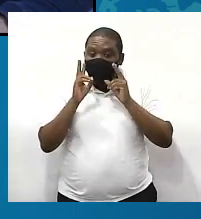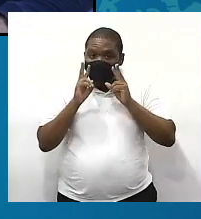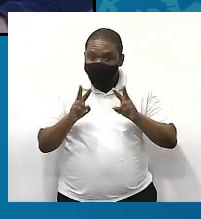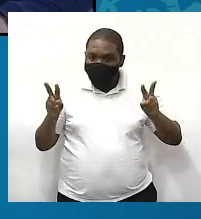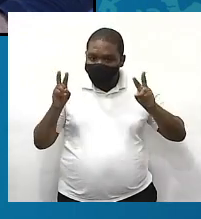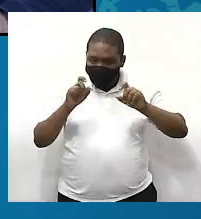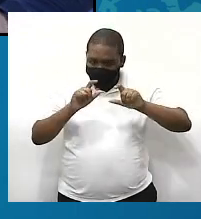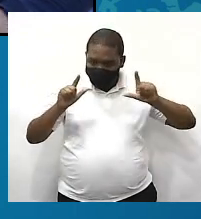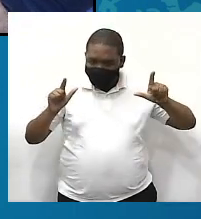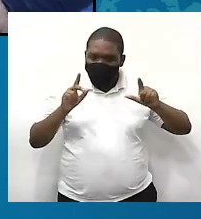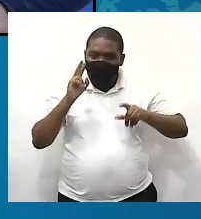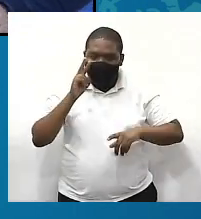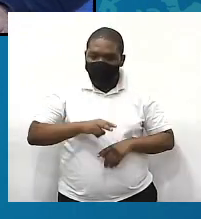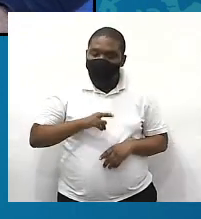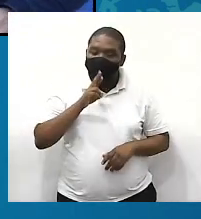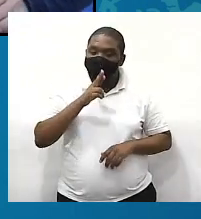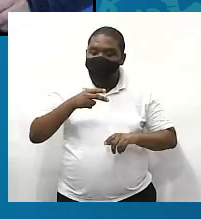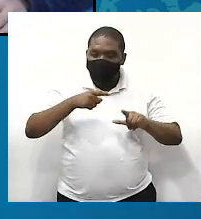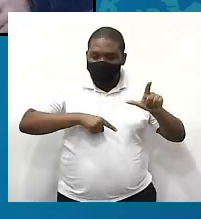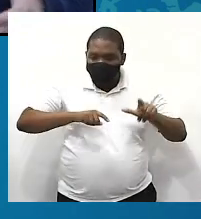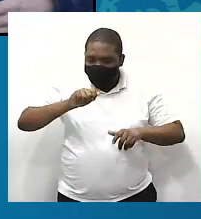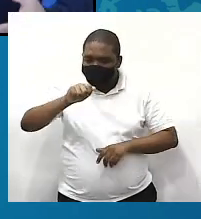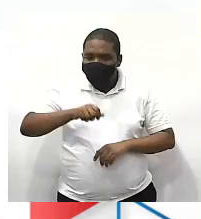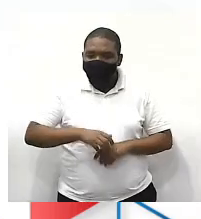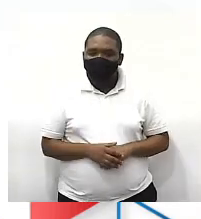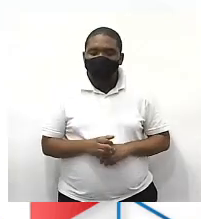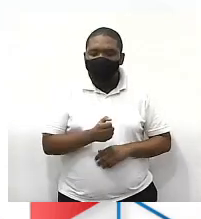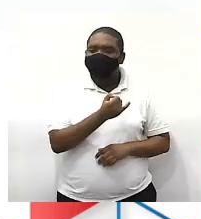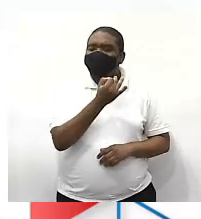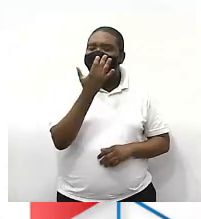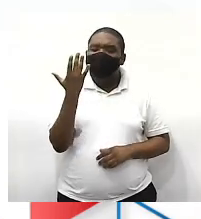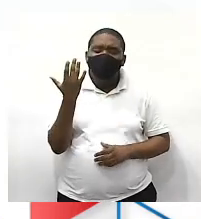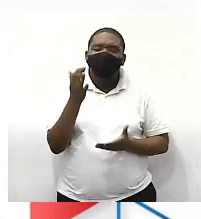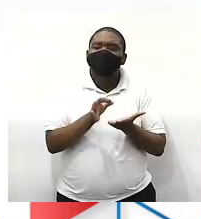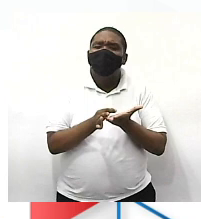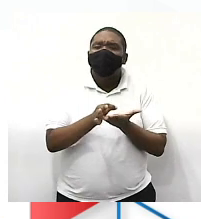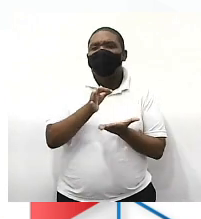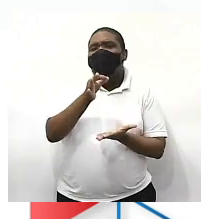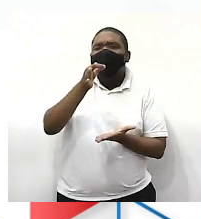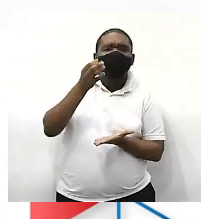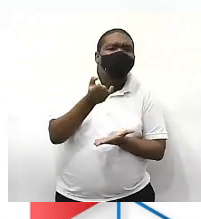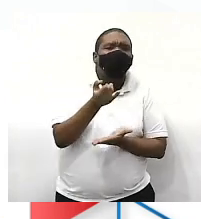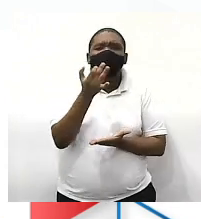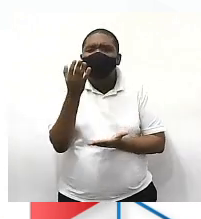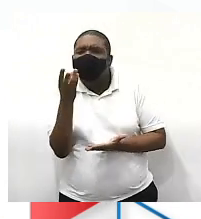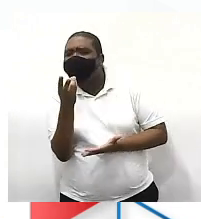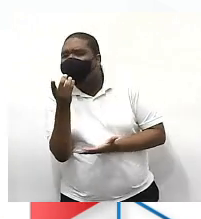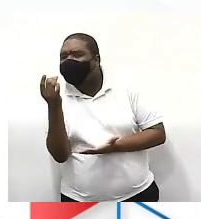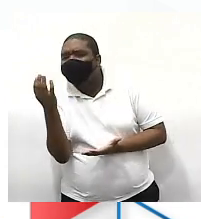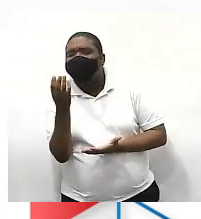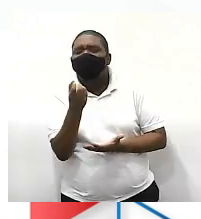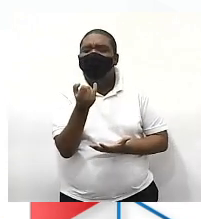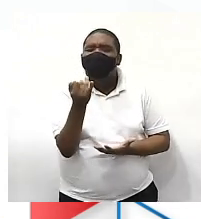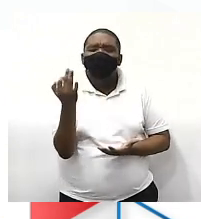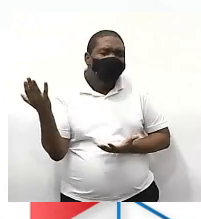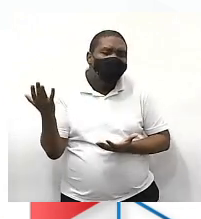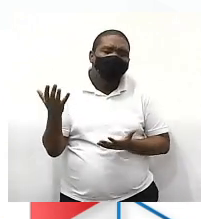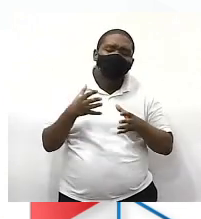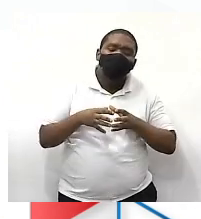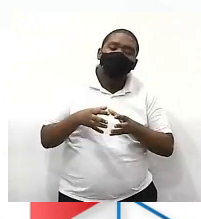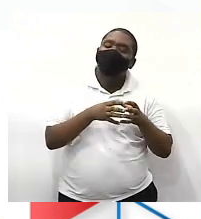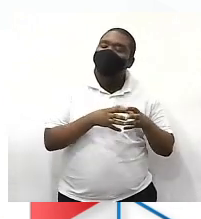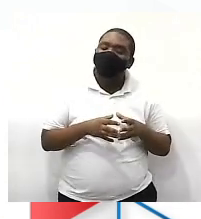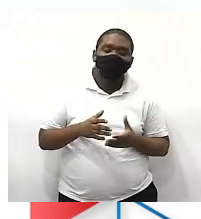gente vai pegar agora a resposta da letra A. Quantas moedas ela contou e separou os